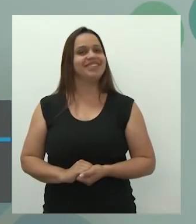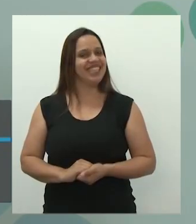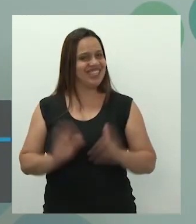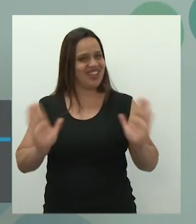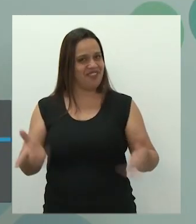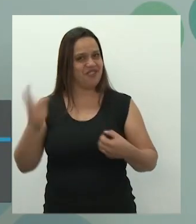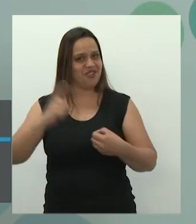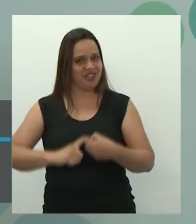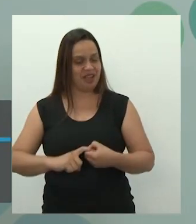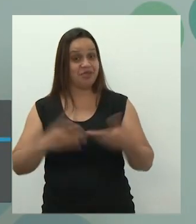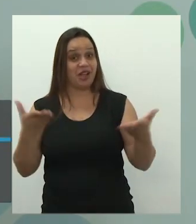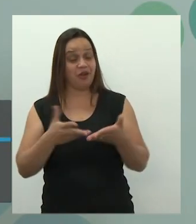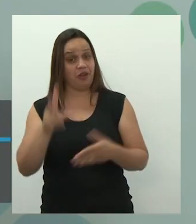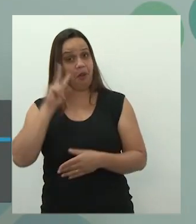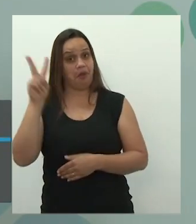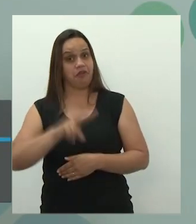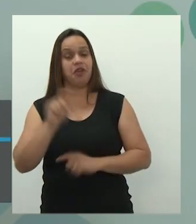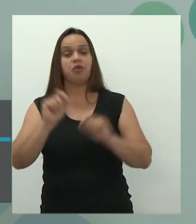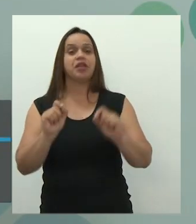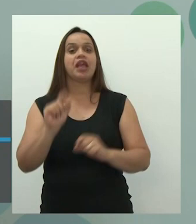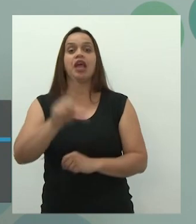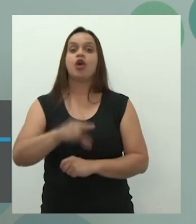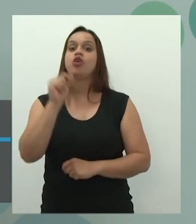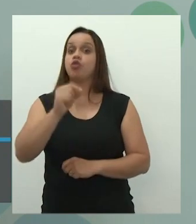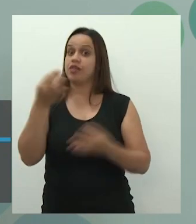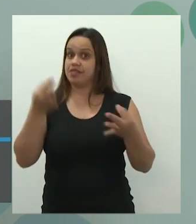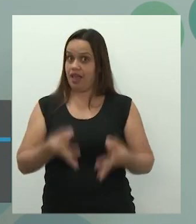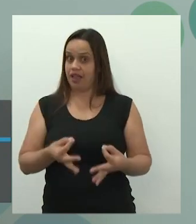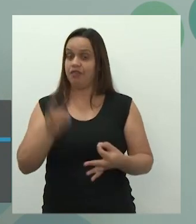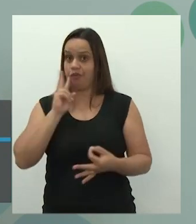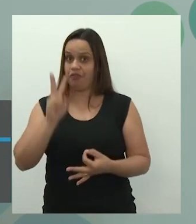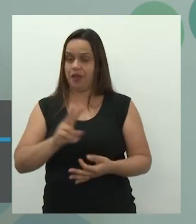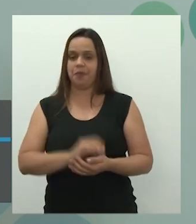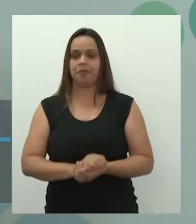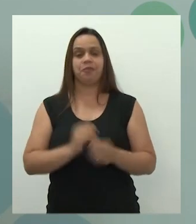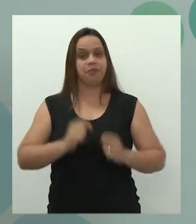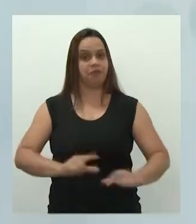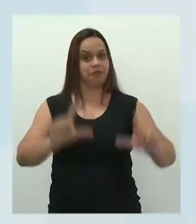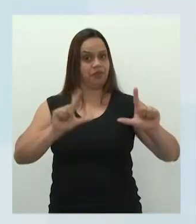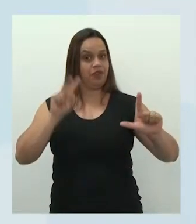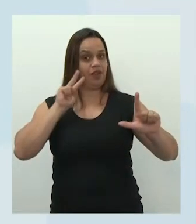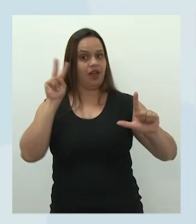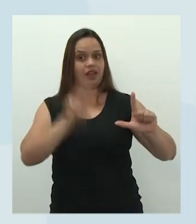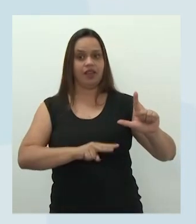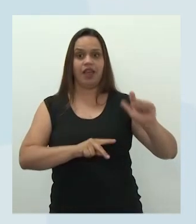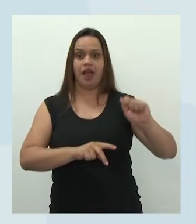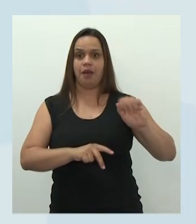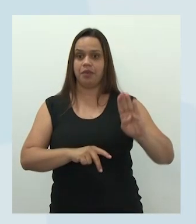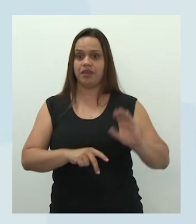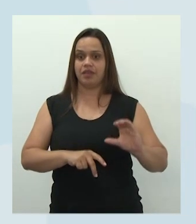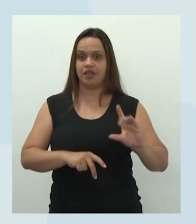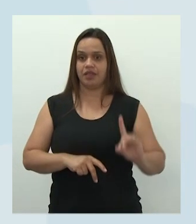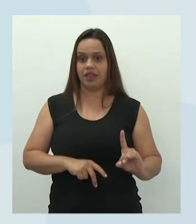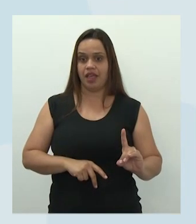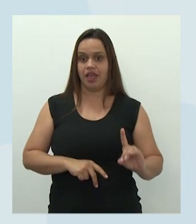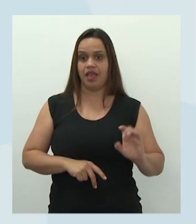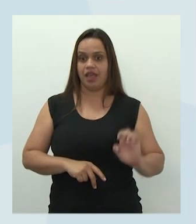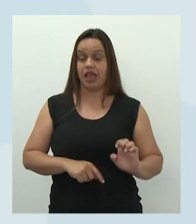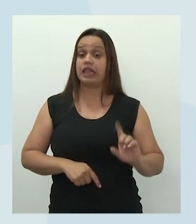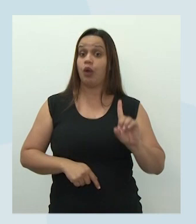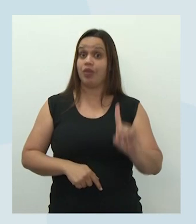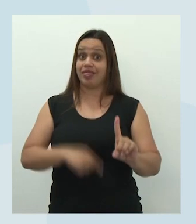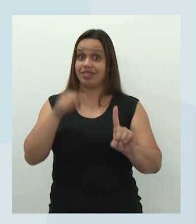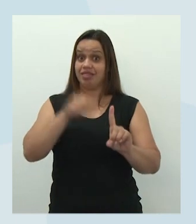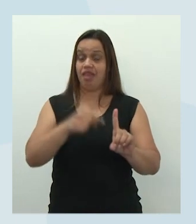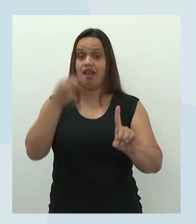Voltamos. Então, vamos verificar qual a alternativa correta? Olha aí na tela para vocês. A alternativa D.